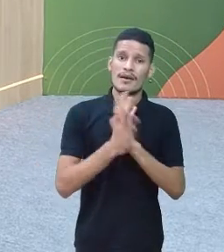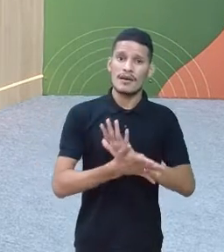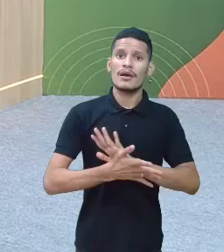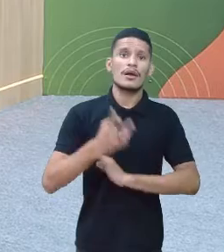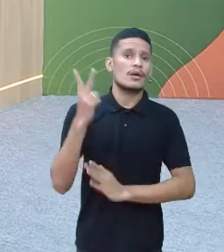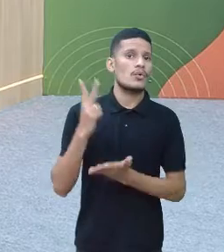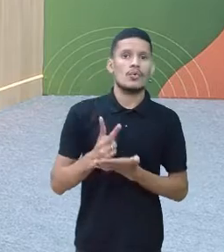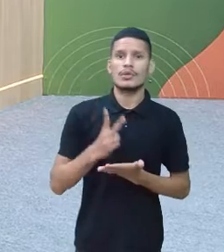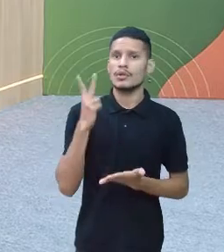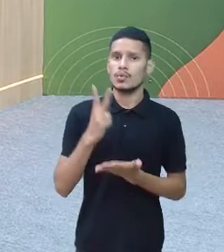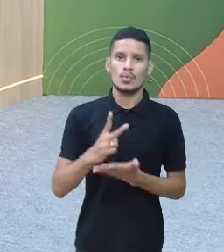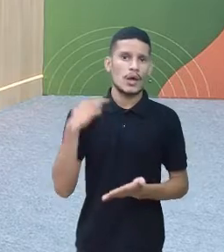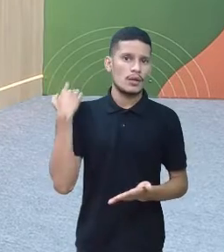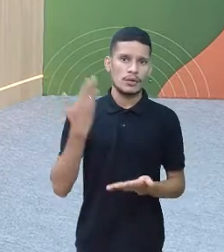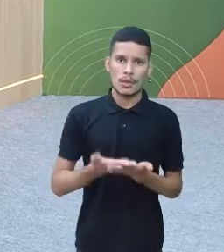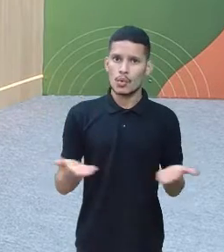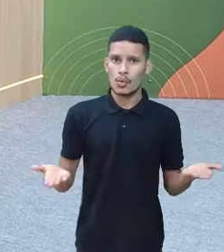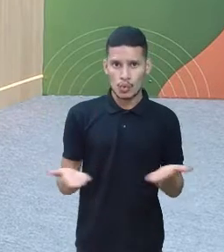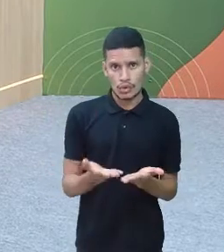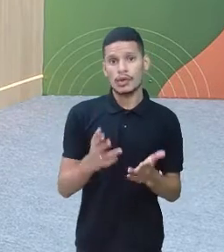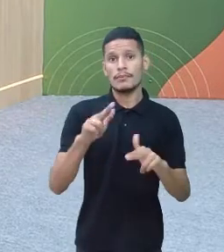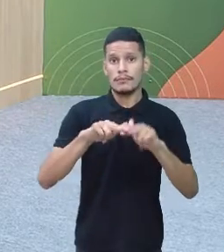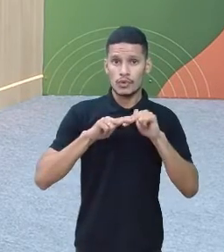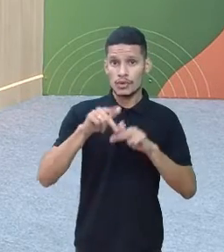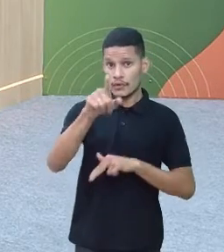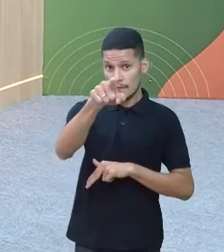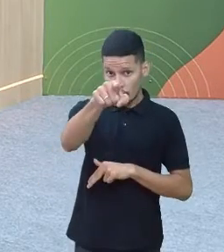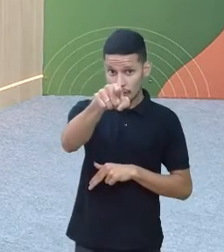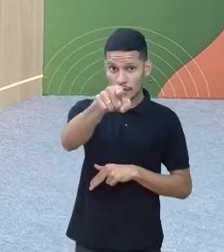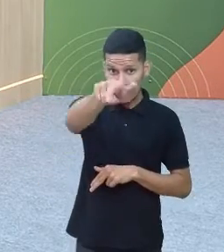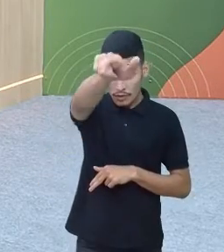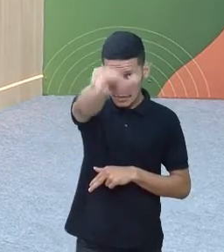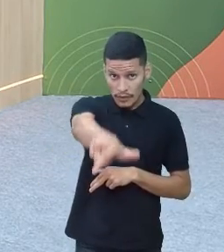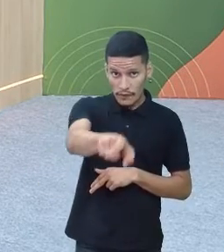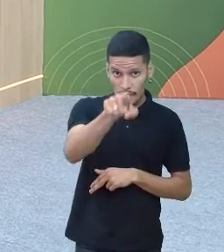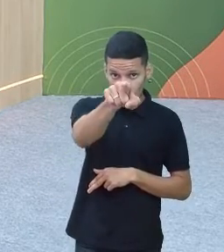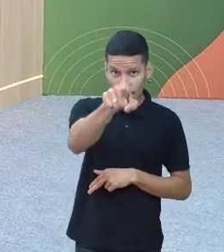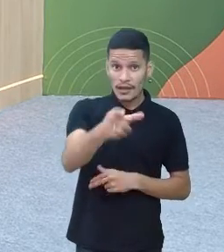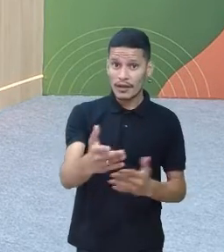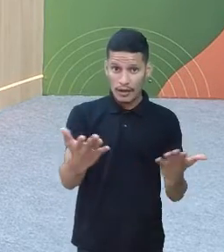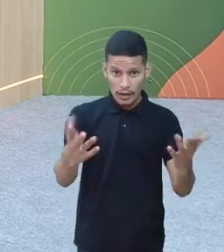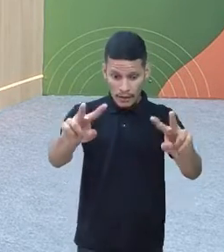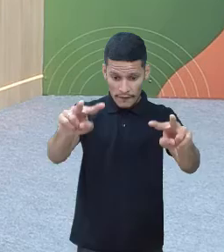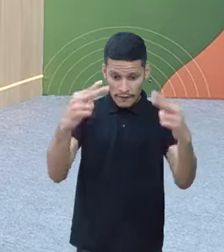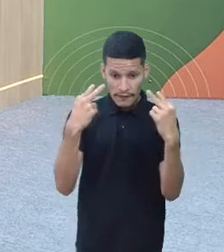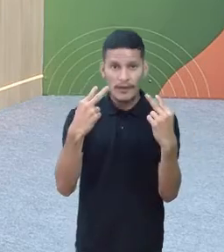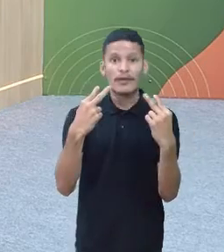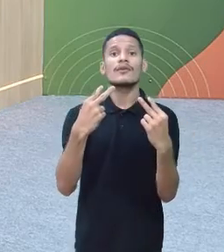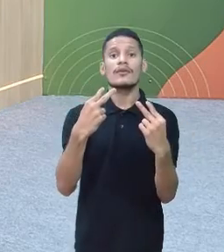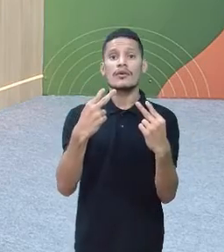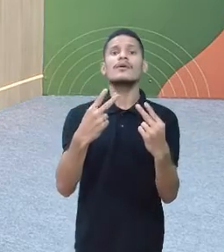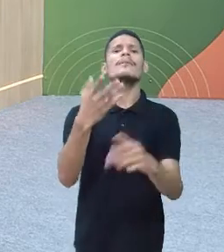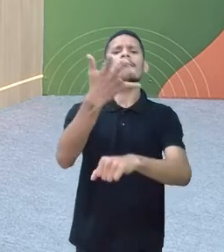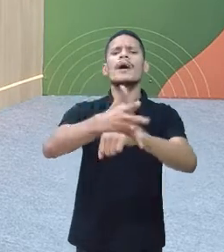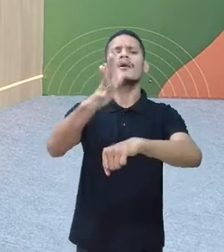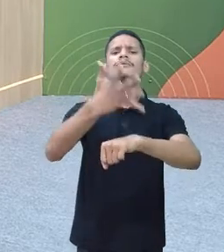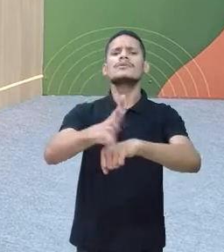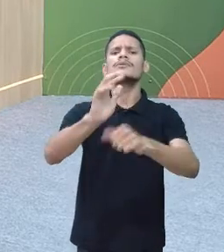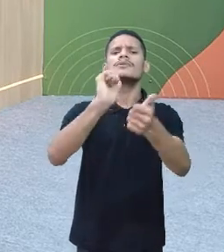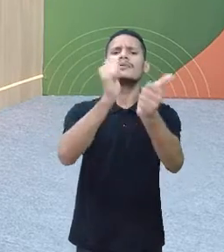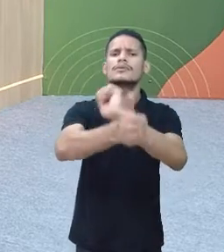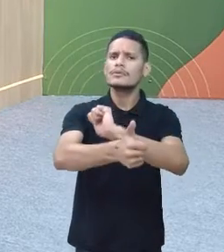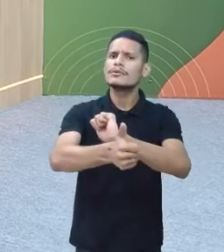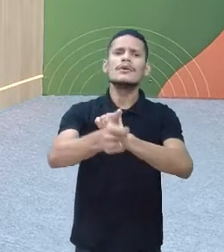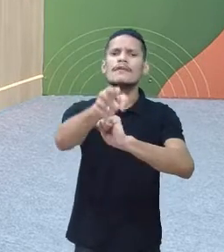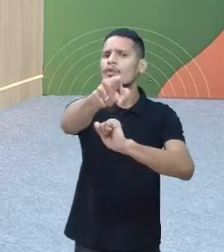social permanece até hoje. Por isso que você, Bença, você aí que está me olhando, pratique esporte,